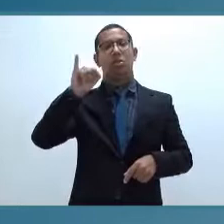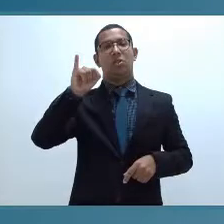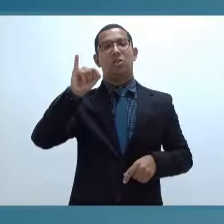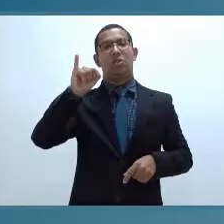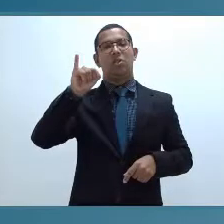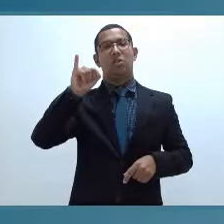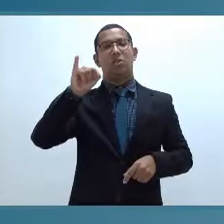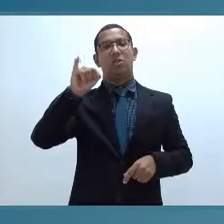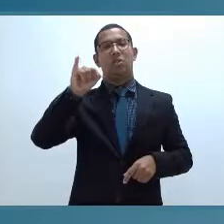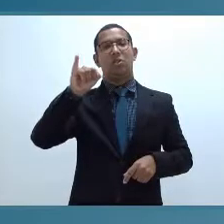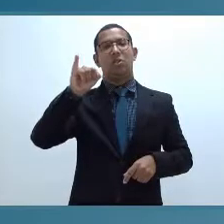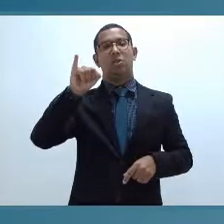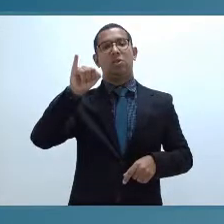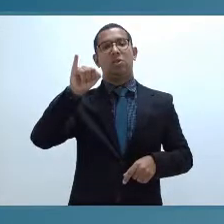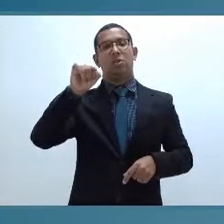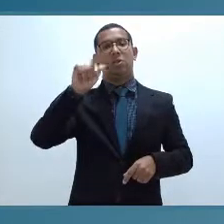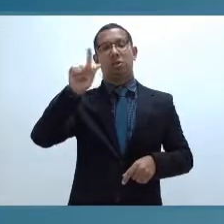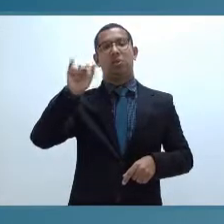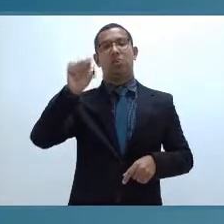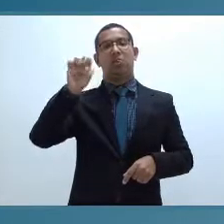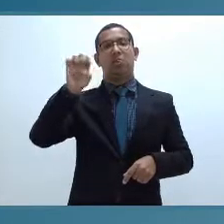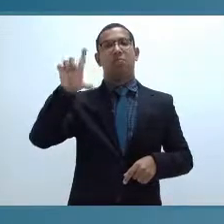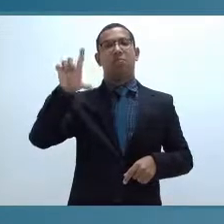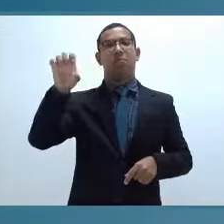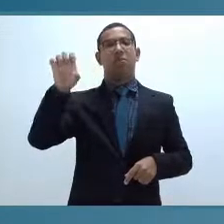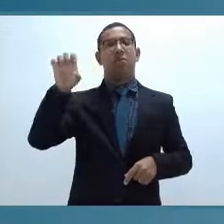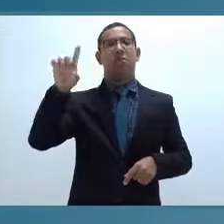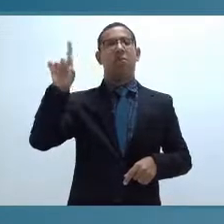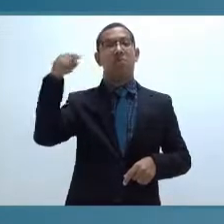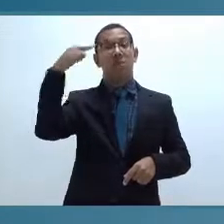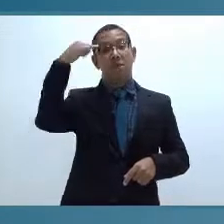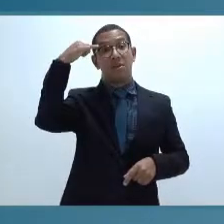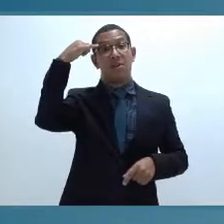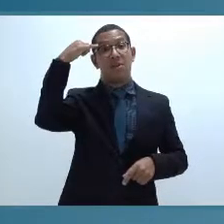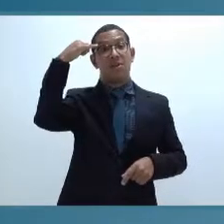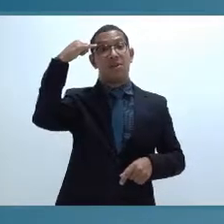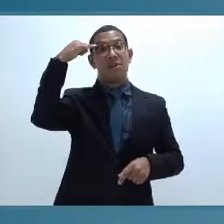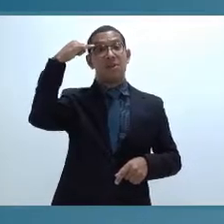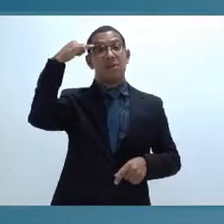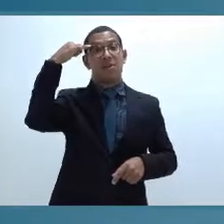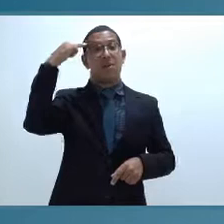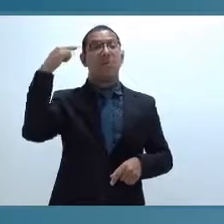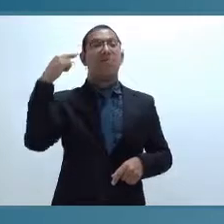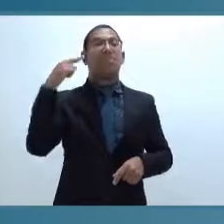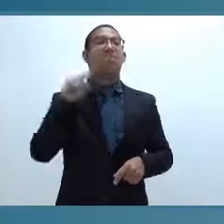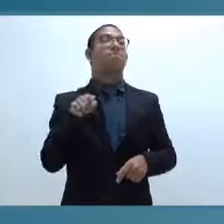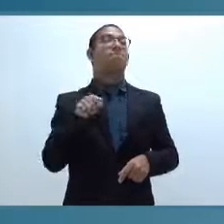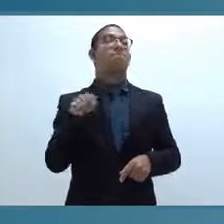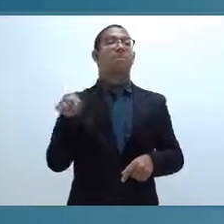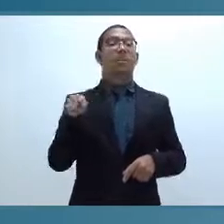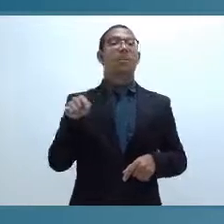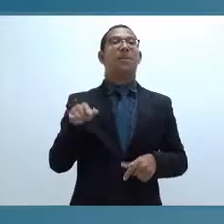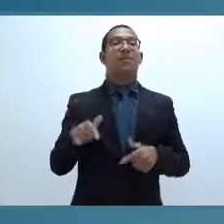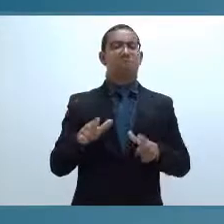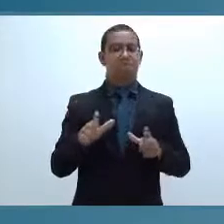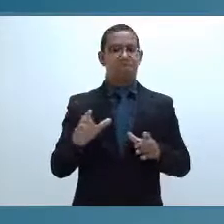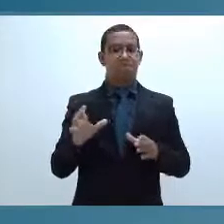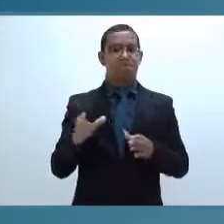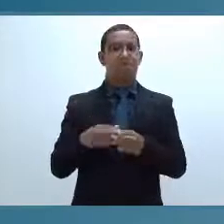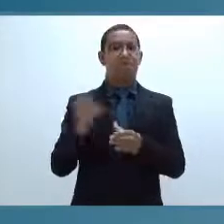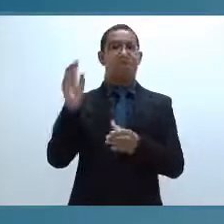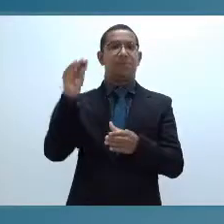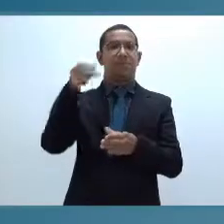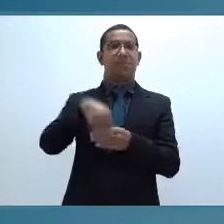de Memória do Tribunal de Justiça do Estado do Pará. Nós temos uma portaria aqui de 2020, onde ela é